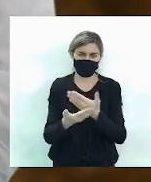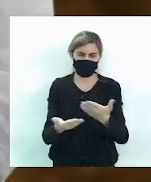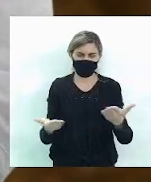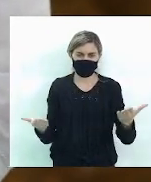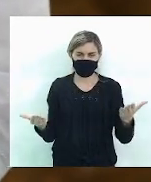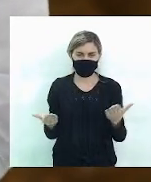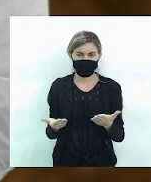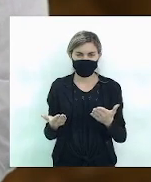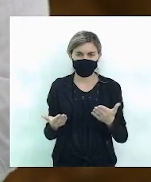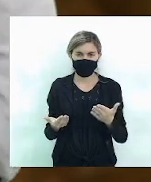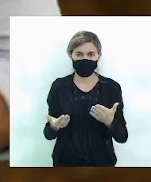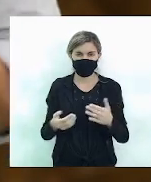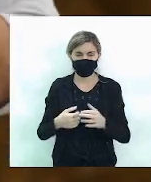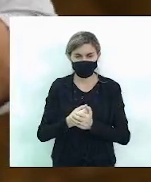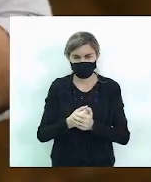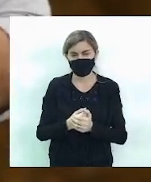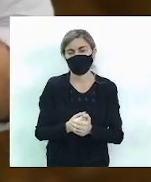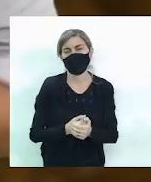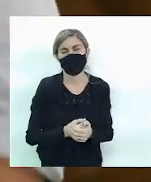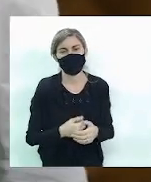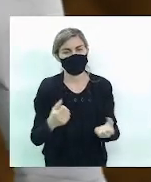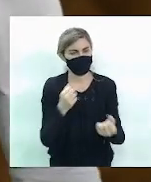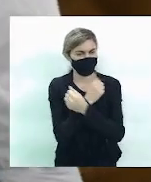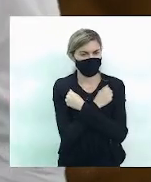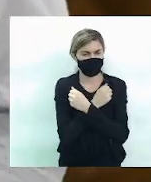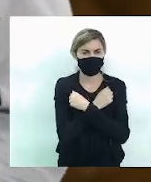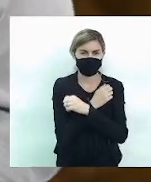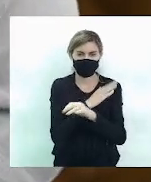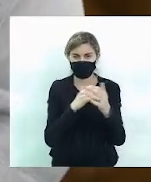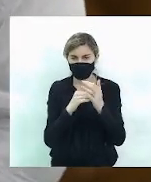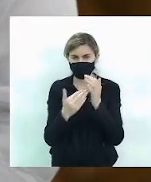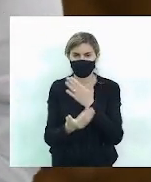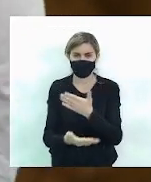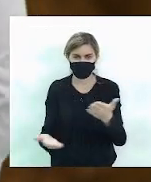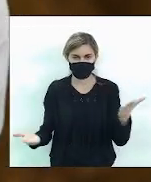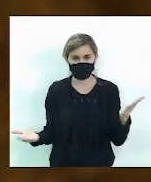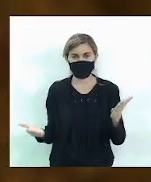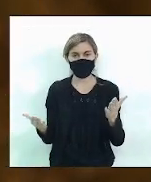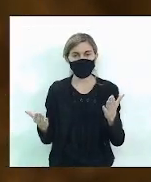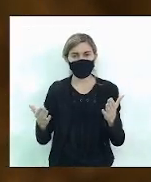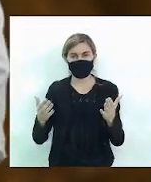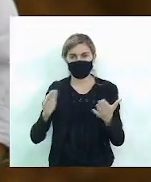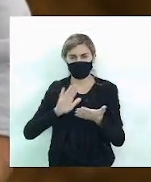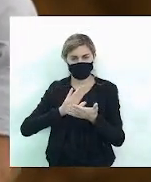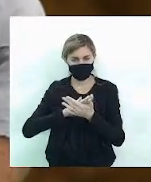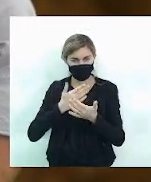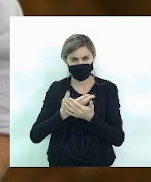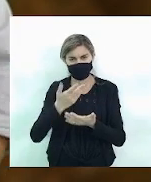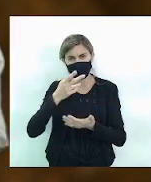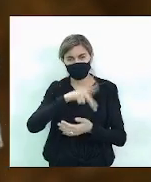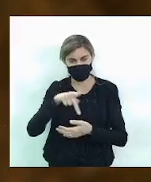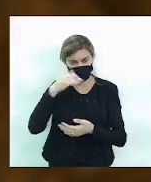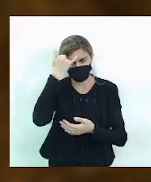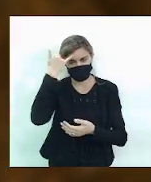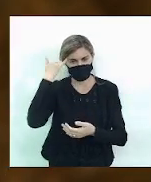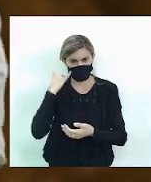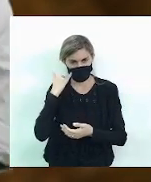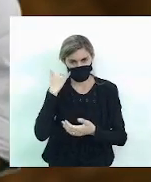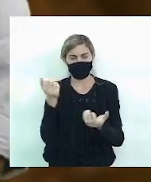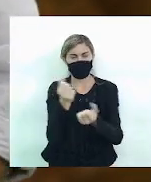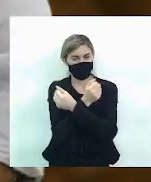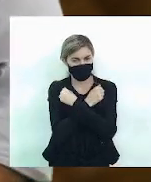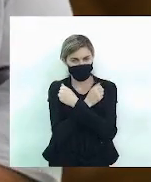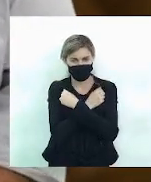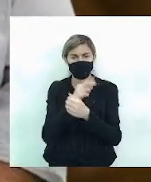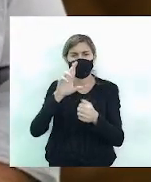mais vezes. Tá? Abraço para todos vocês aí. Mas também vamos deixar um abraço aqui para a professora intérprete, a professora Isabela,